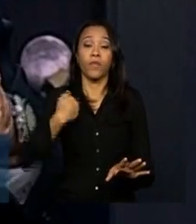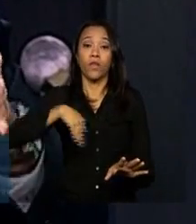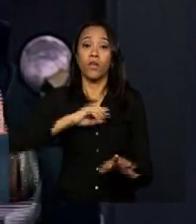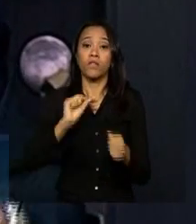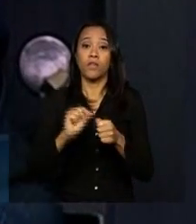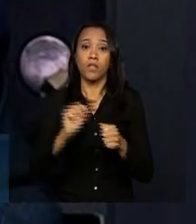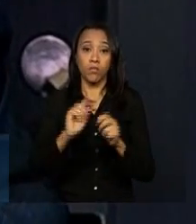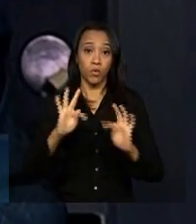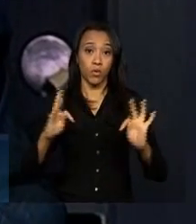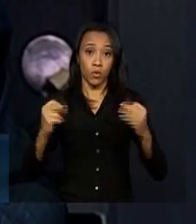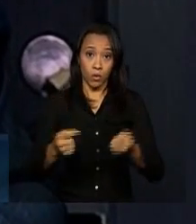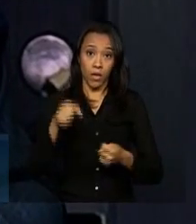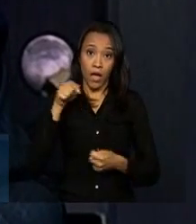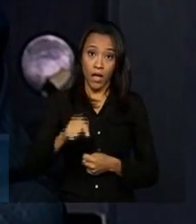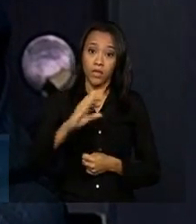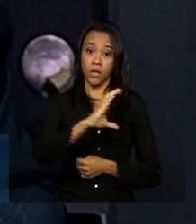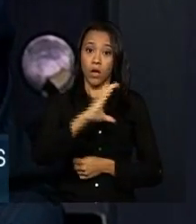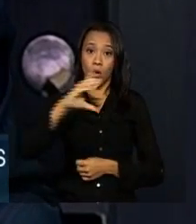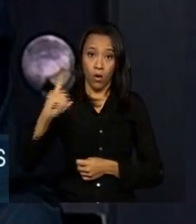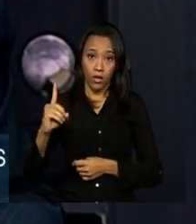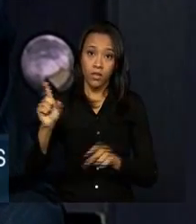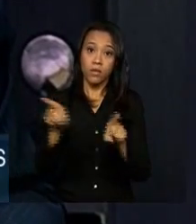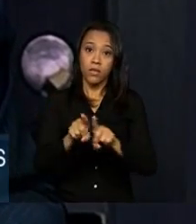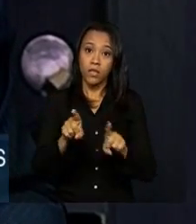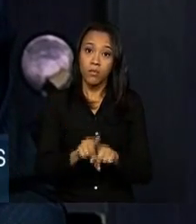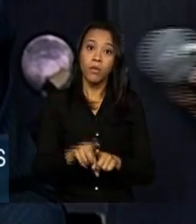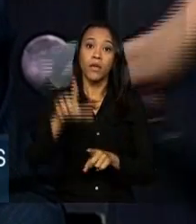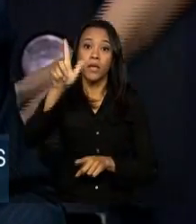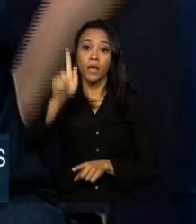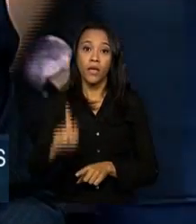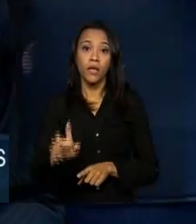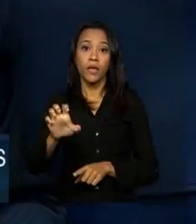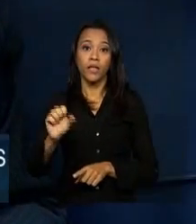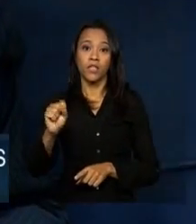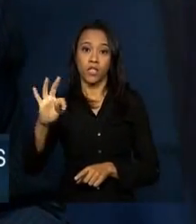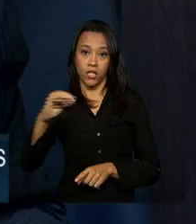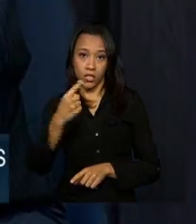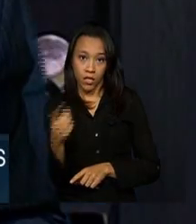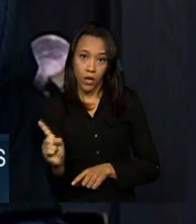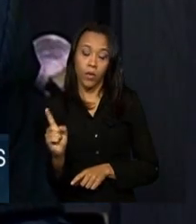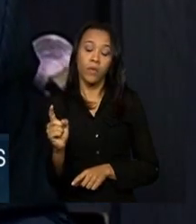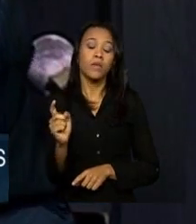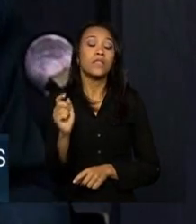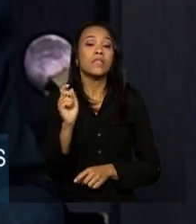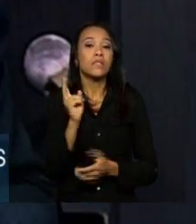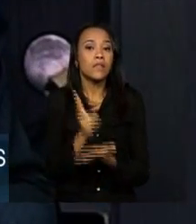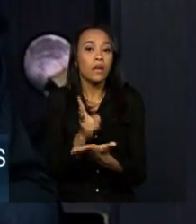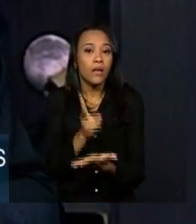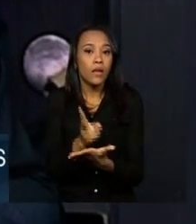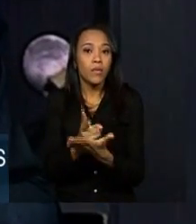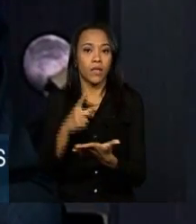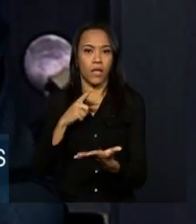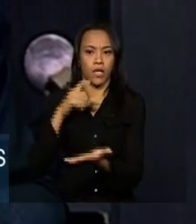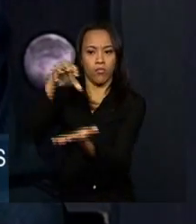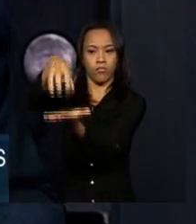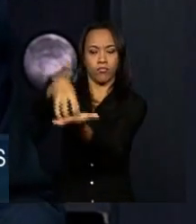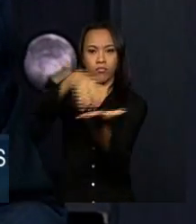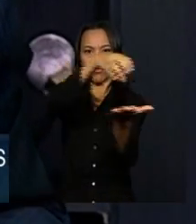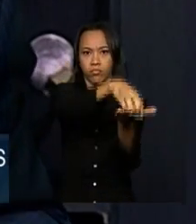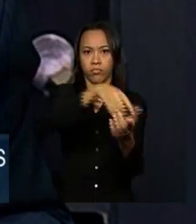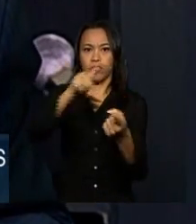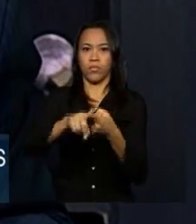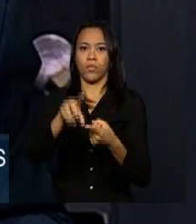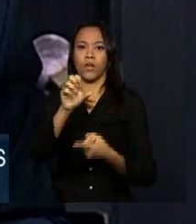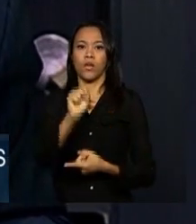coordenação e gestão mas todas essas operações elas passam pelas superintendências Sudan suen e